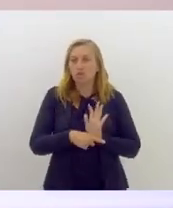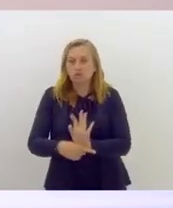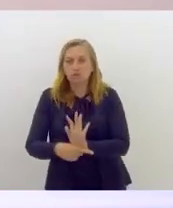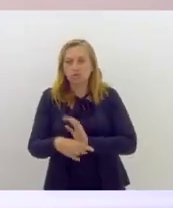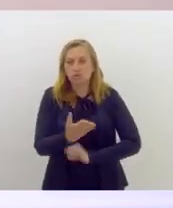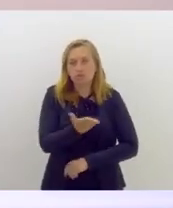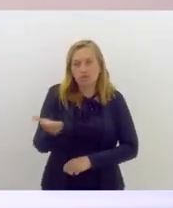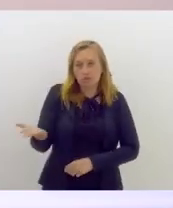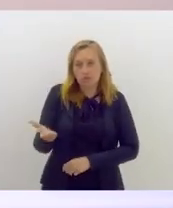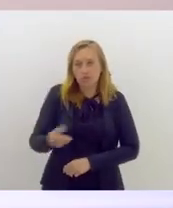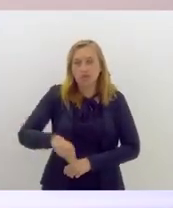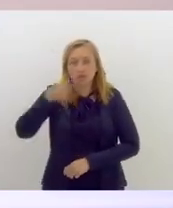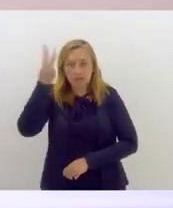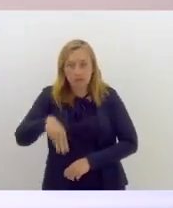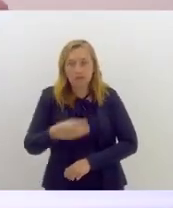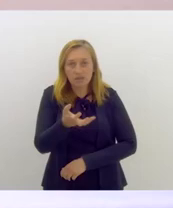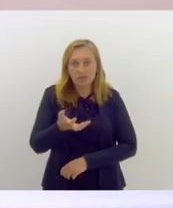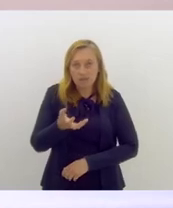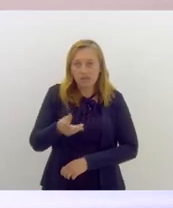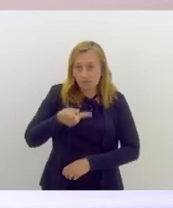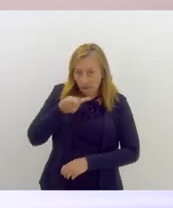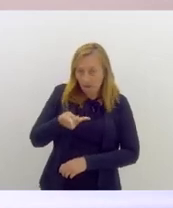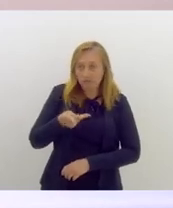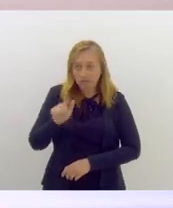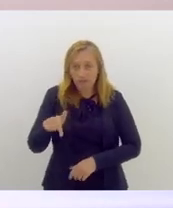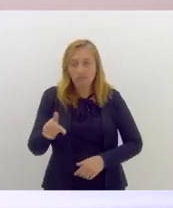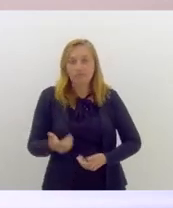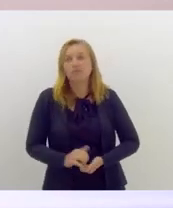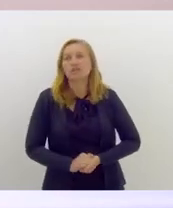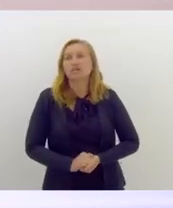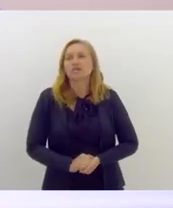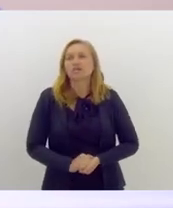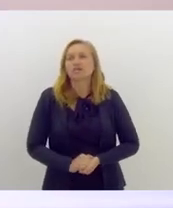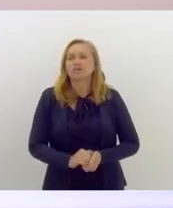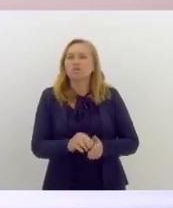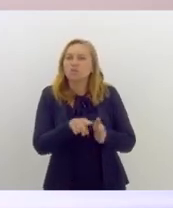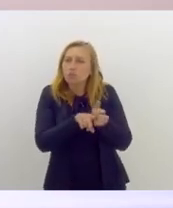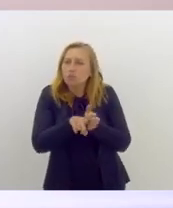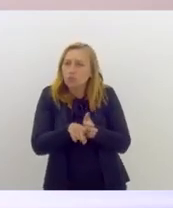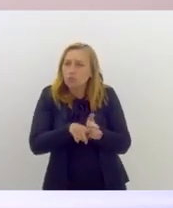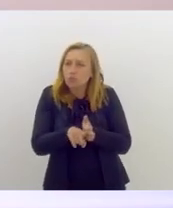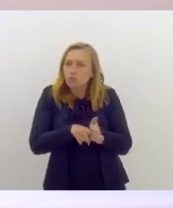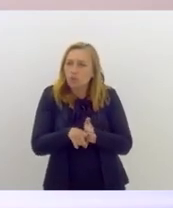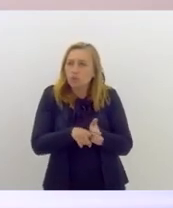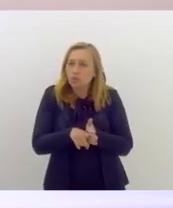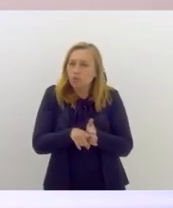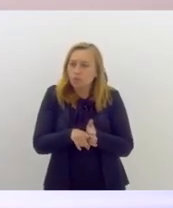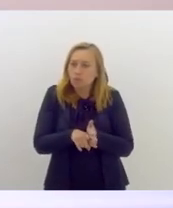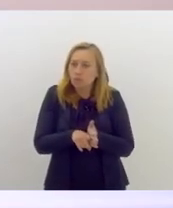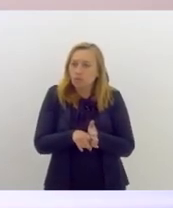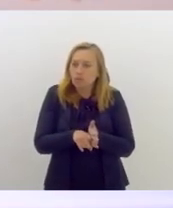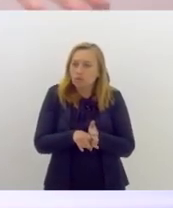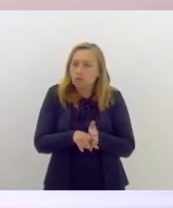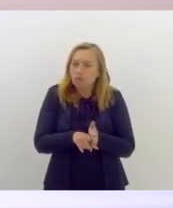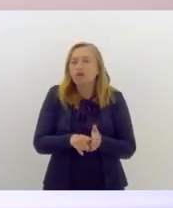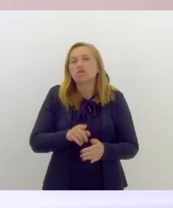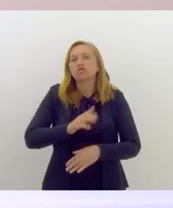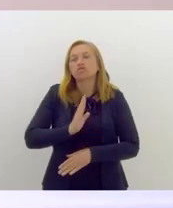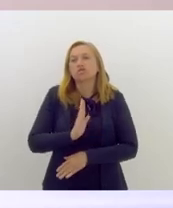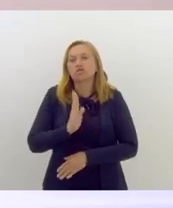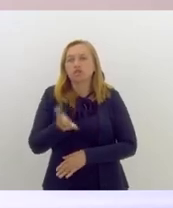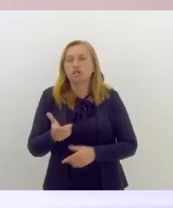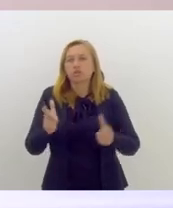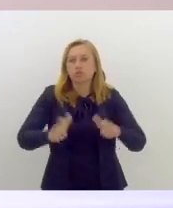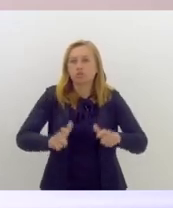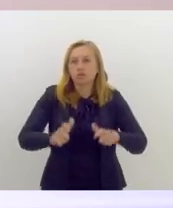quem quiser colocar à disposição né de fazer essa vistoria diretamente no local